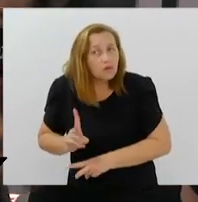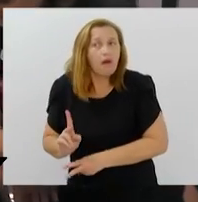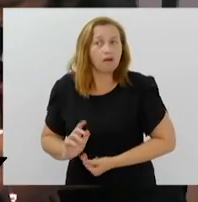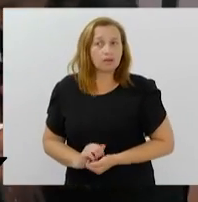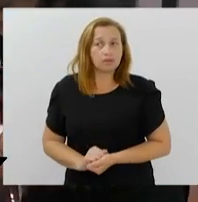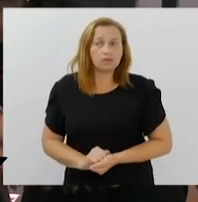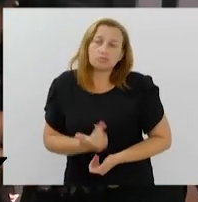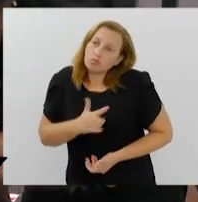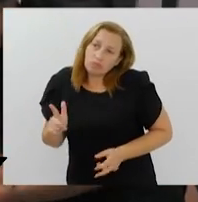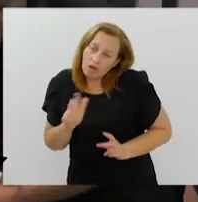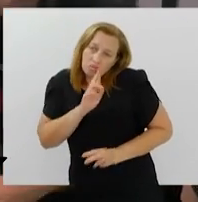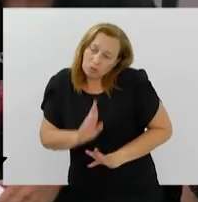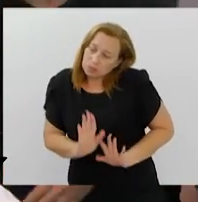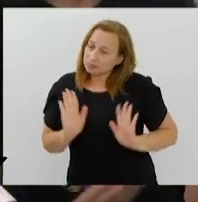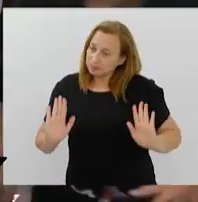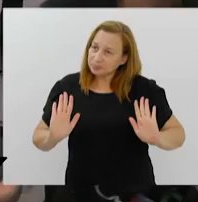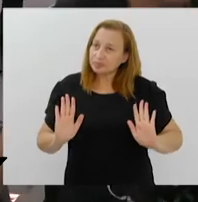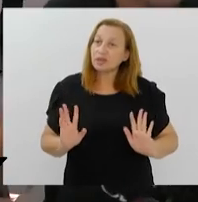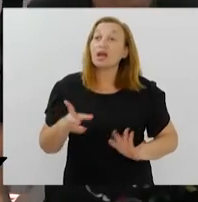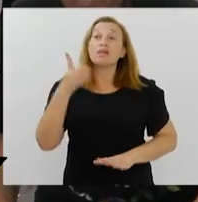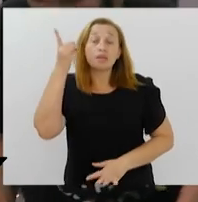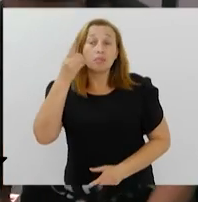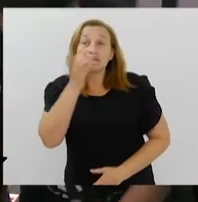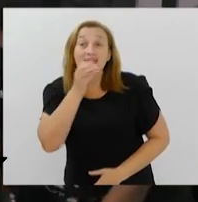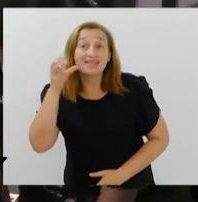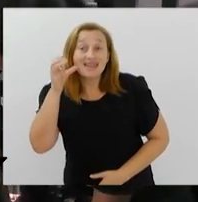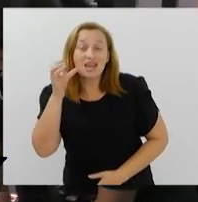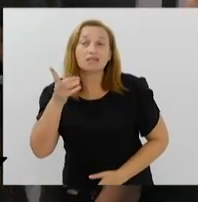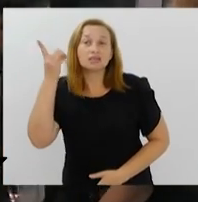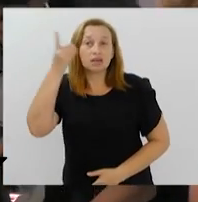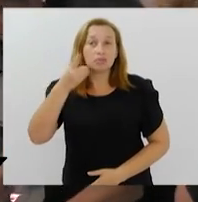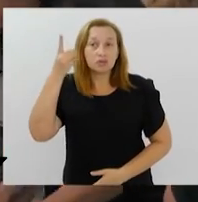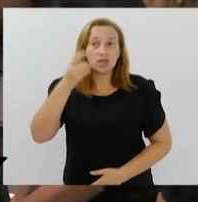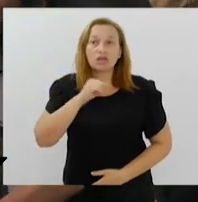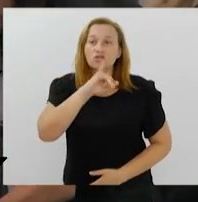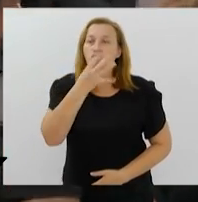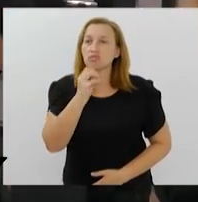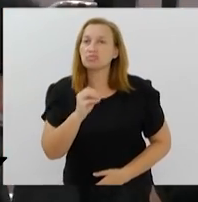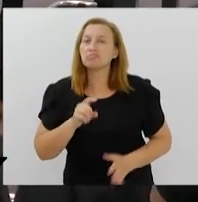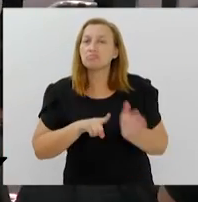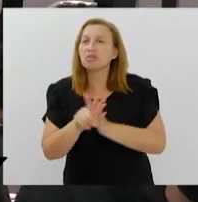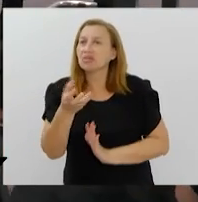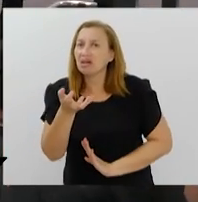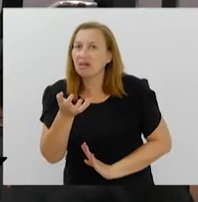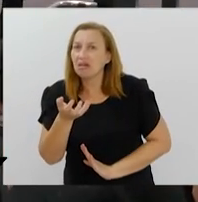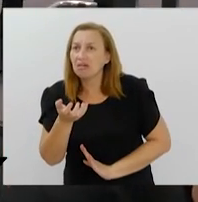não tem a resposta deputada Céli deputada Júlio Quer fazer alguma